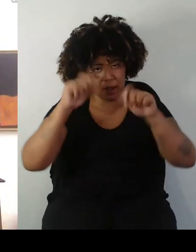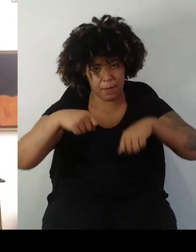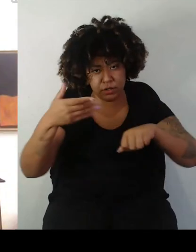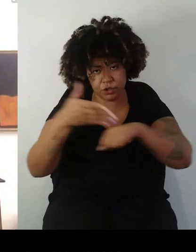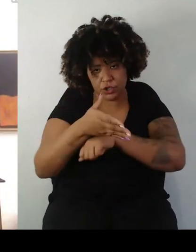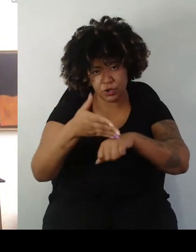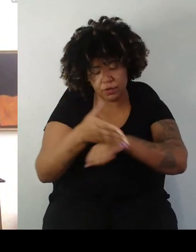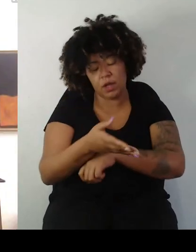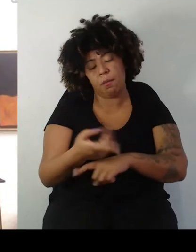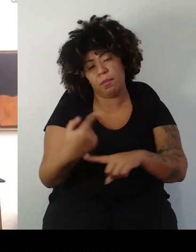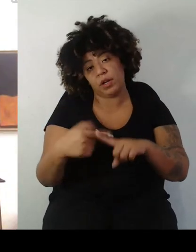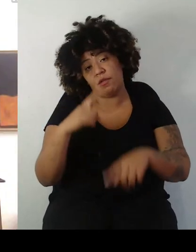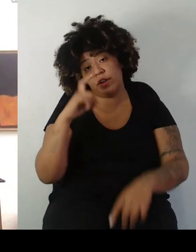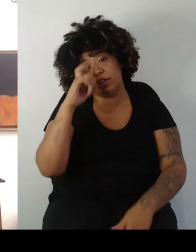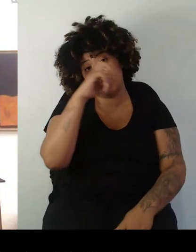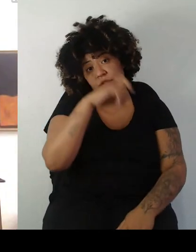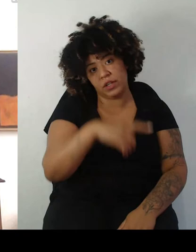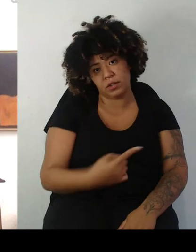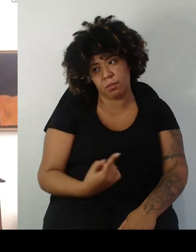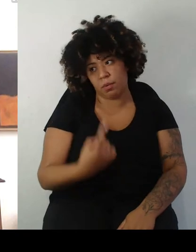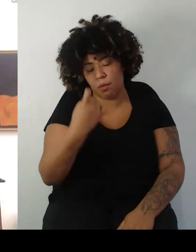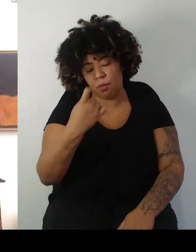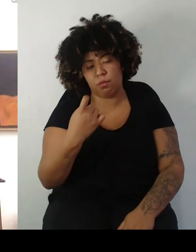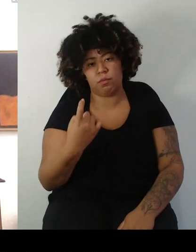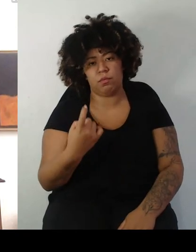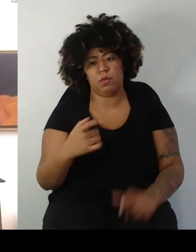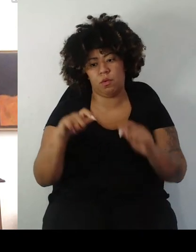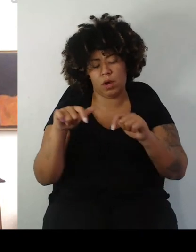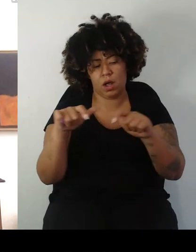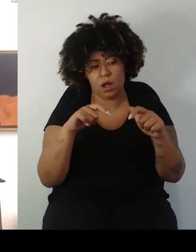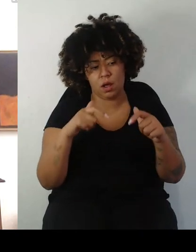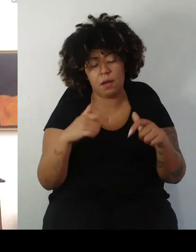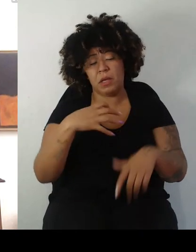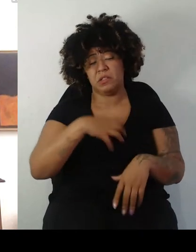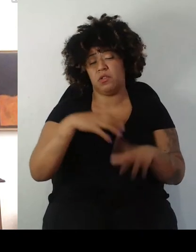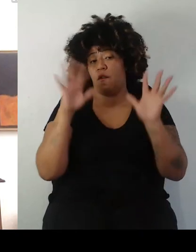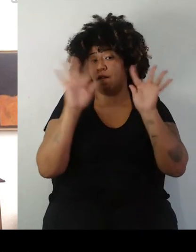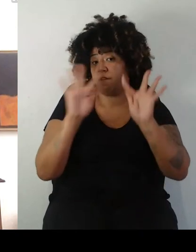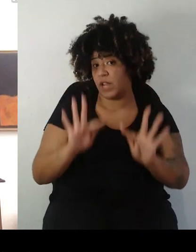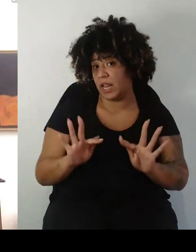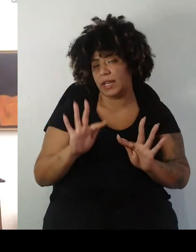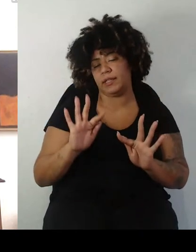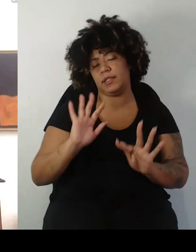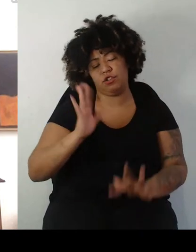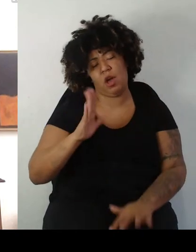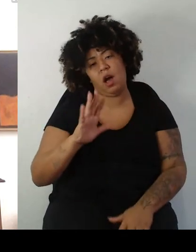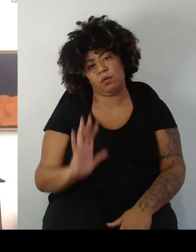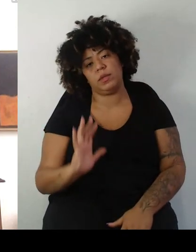obras para colocar em uma sala de Exposição eu fico muito feliz que tenha acontecido